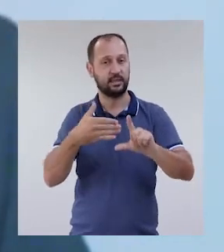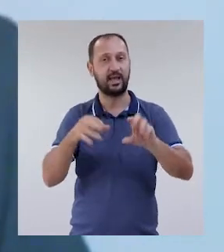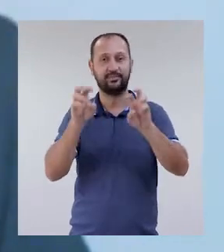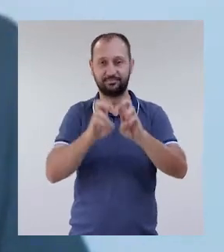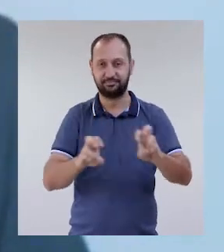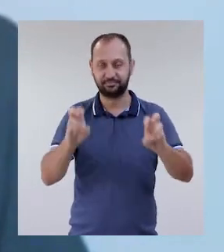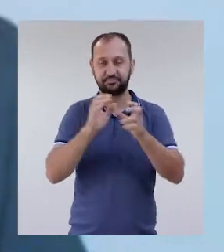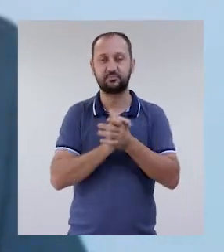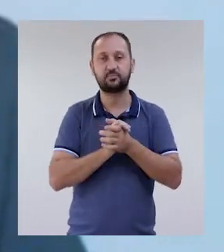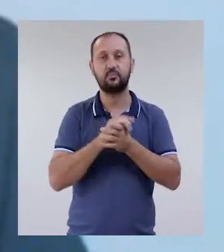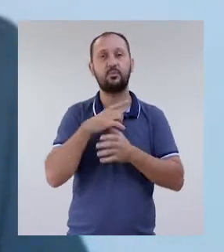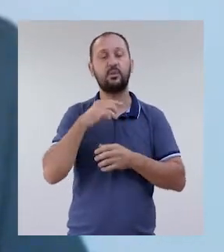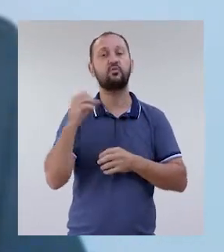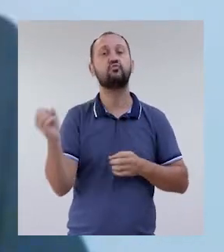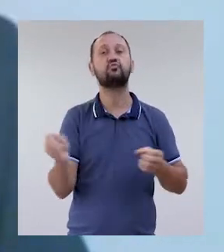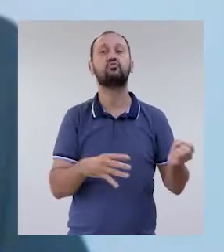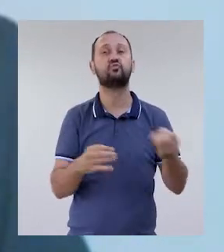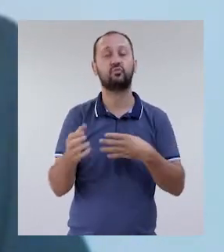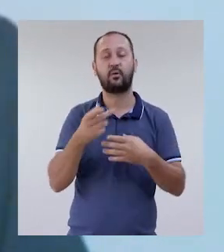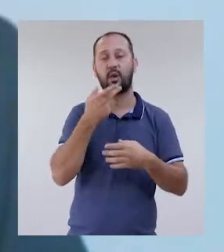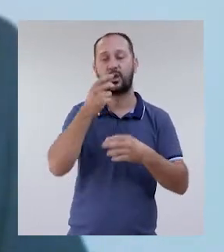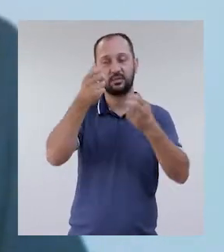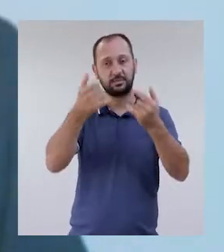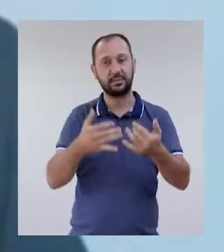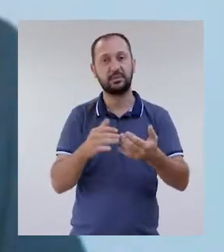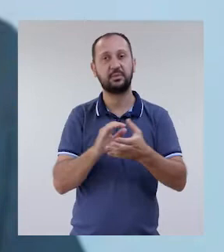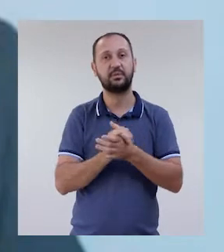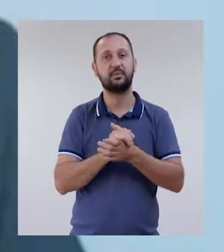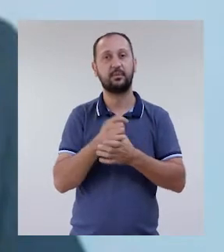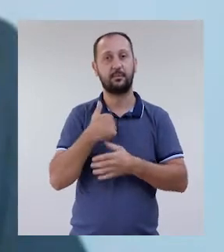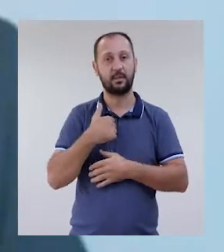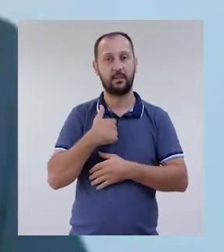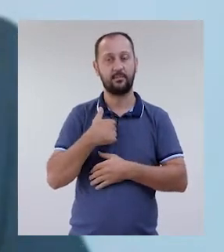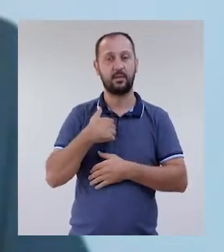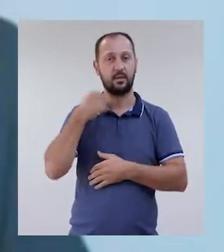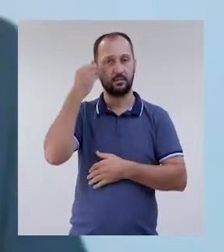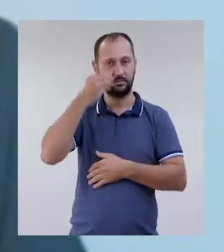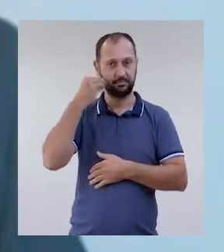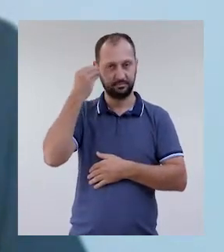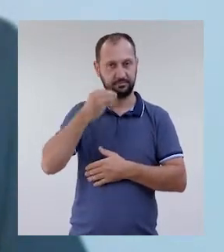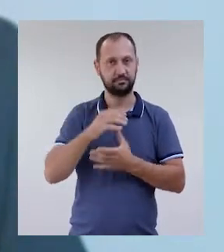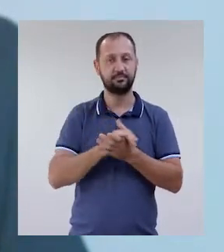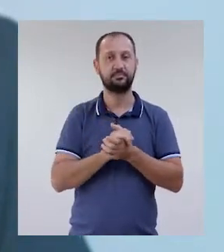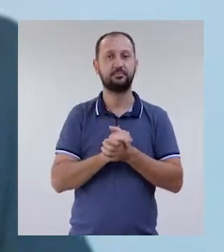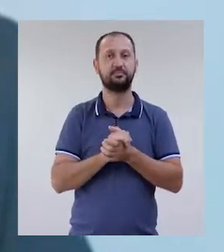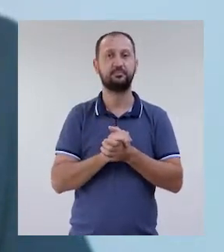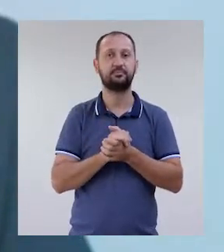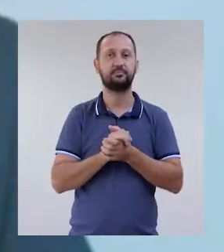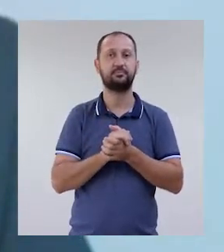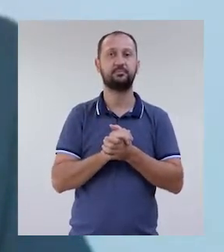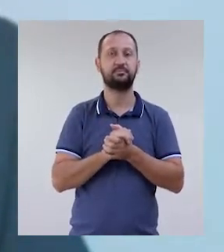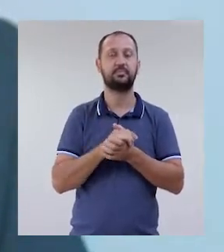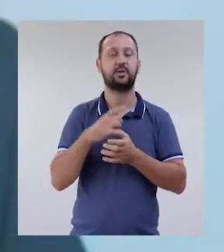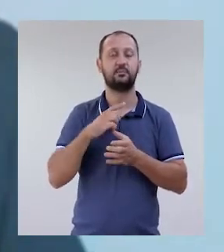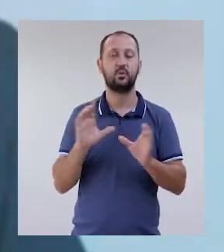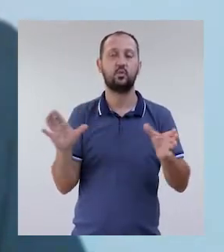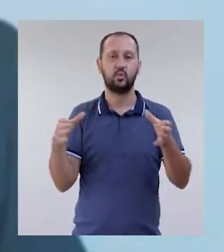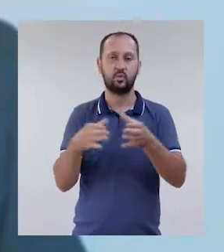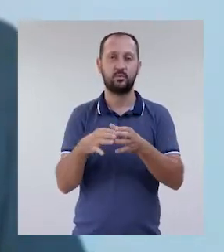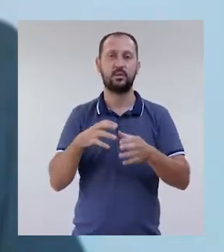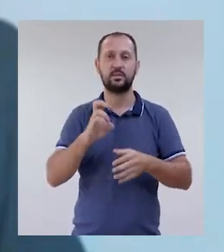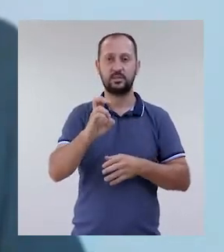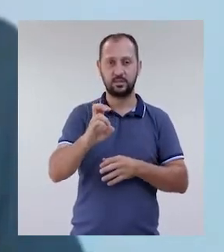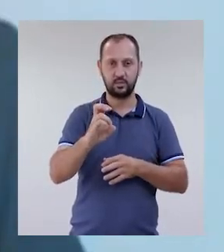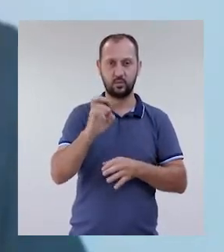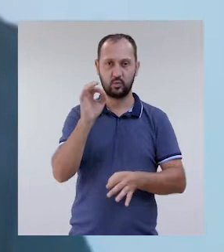de inovação, e aí nesse ponto eu falo pela minha Câmara Civil, que é composta de 5